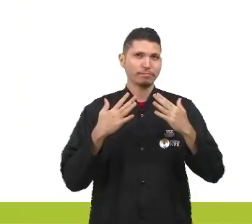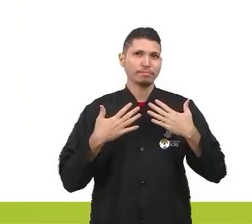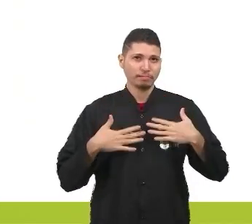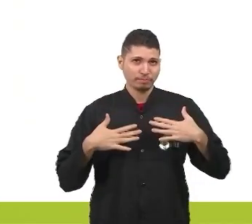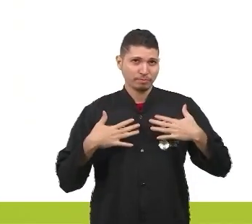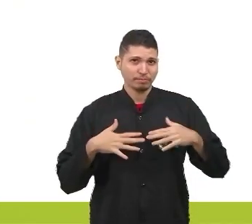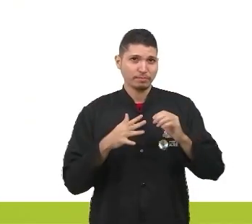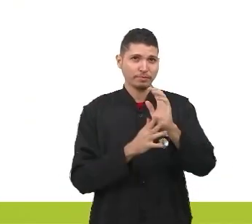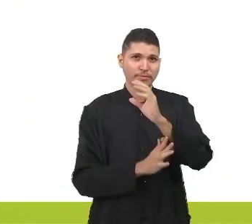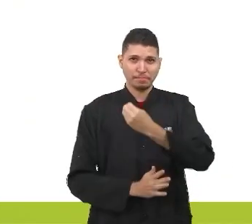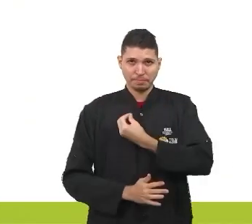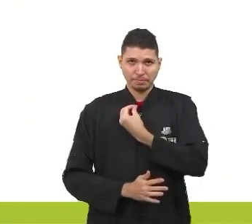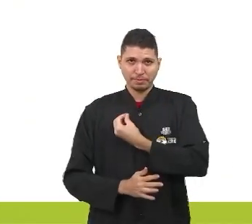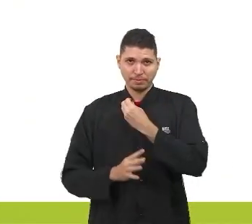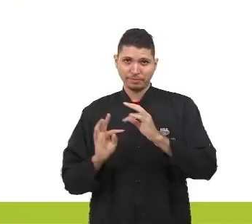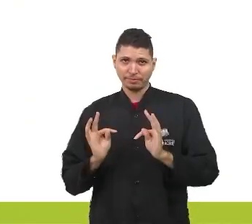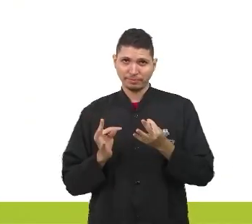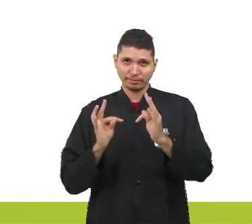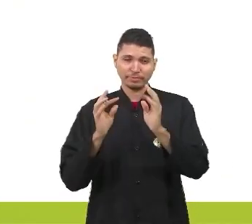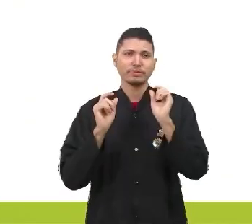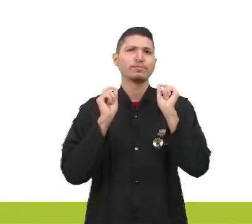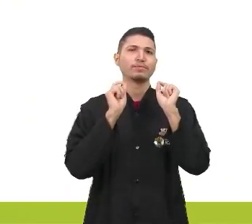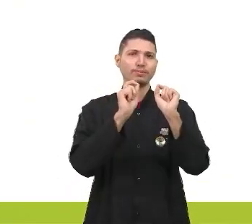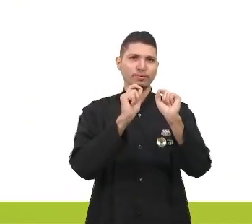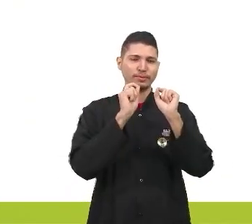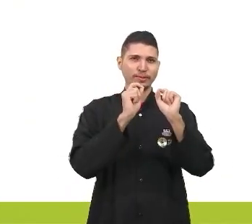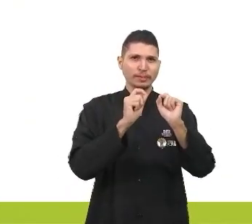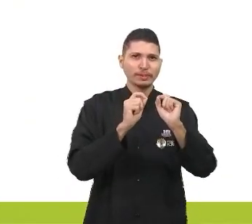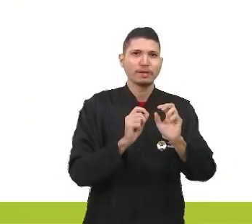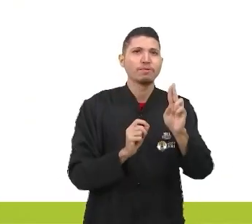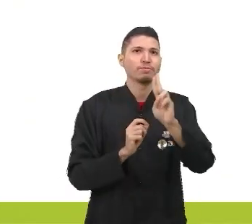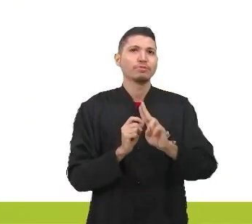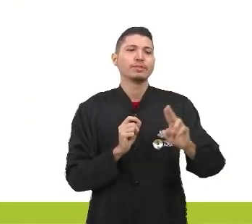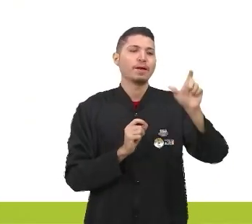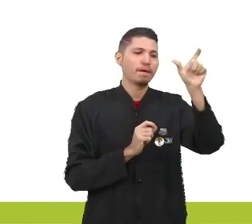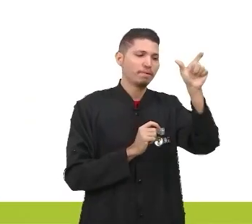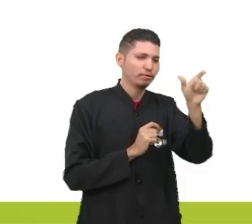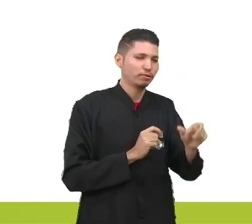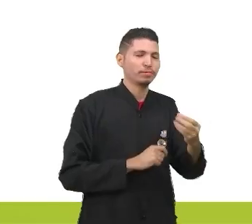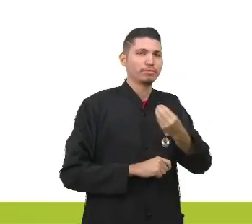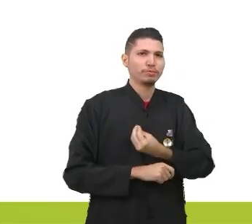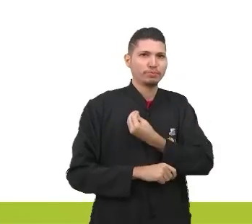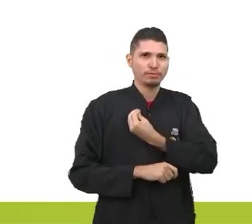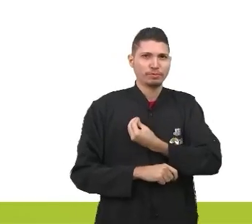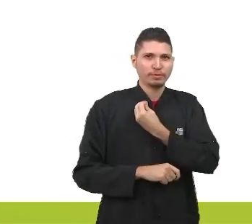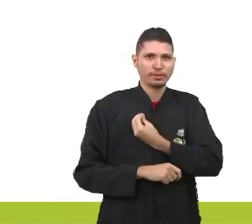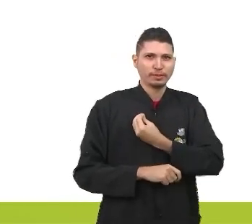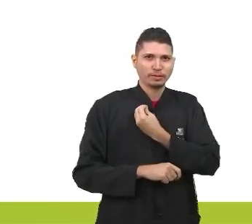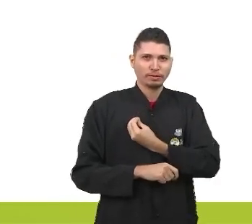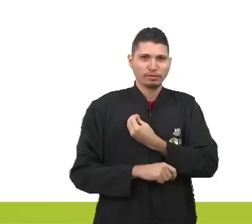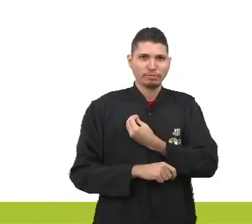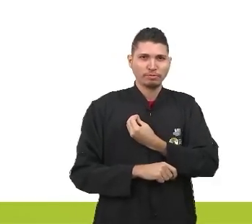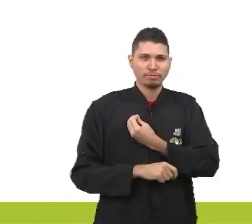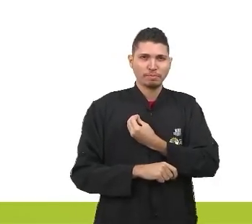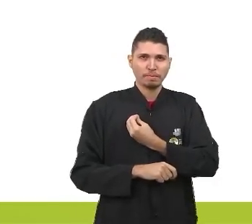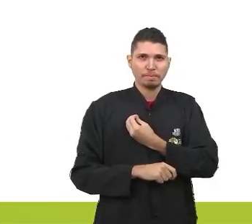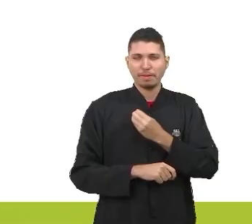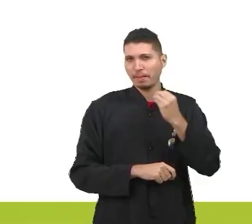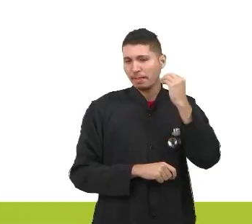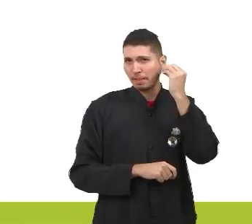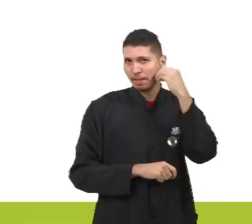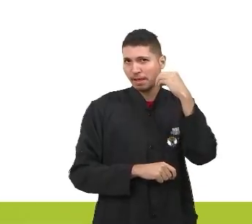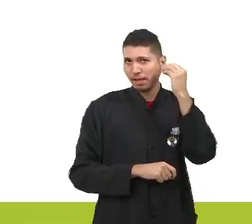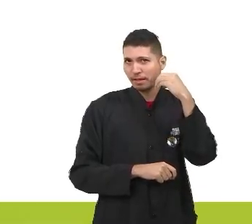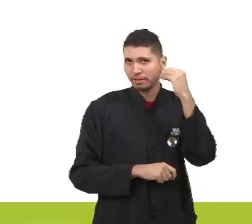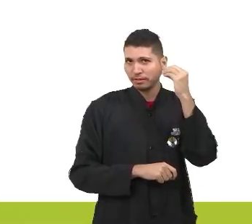mesmo a biotecnologia? É a utilização de um ser vivo em benefício da humanidade. Por